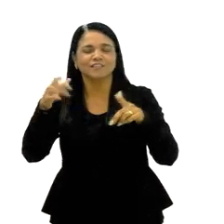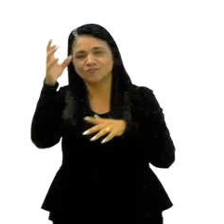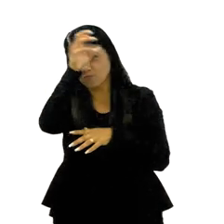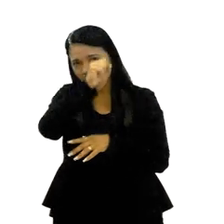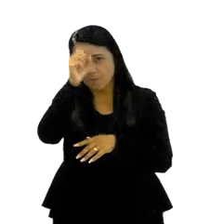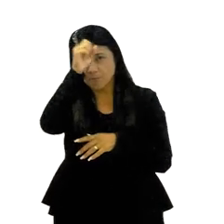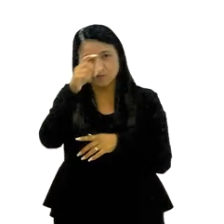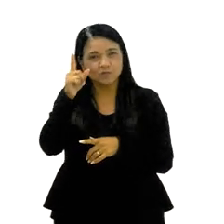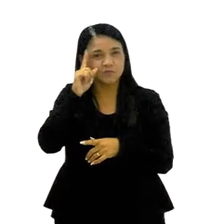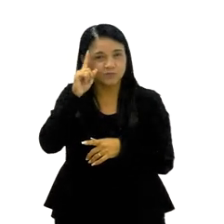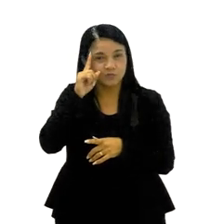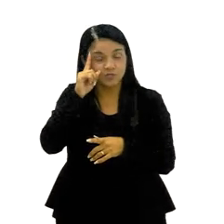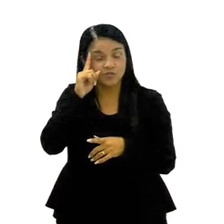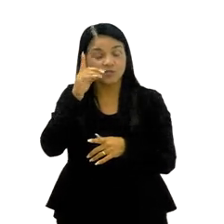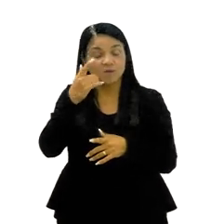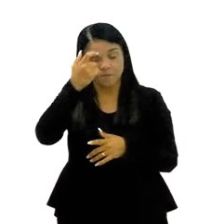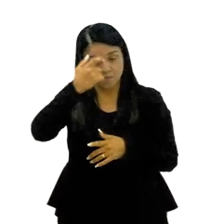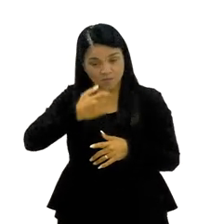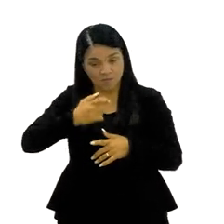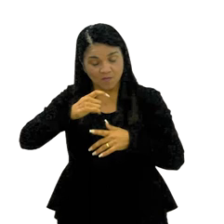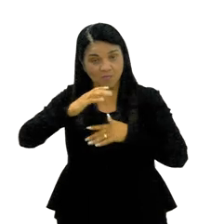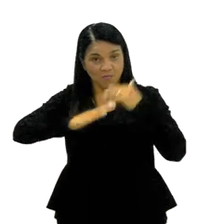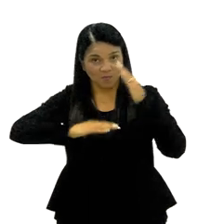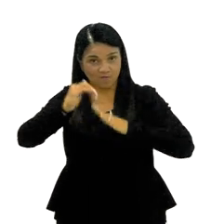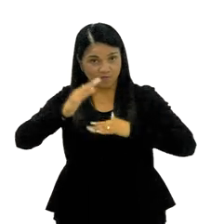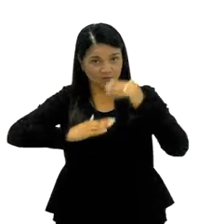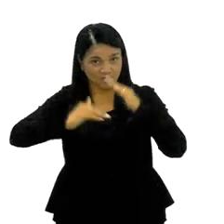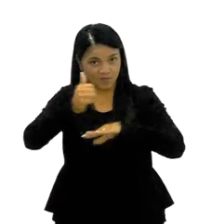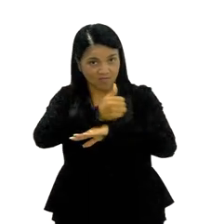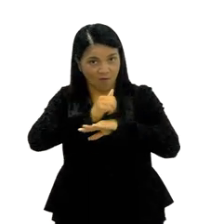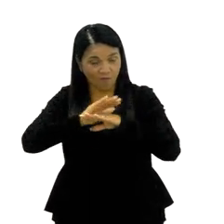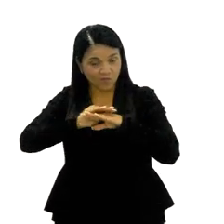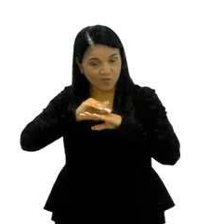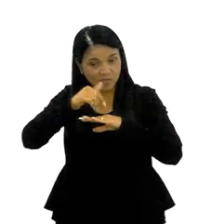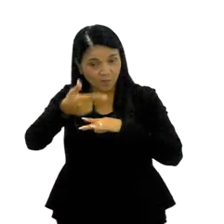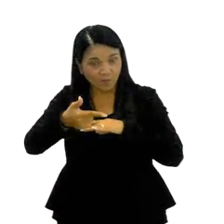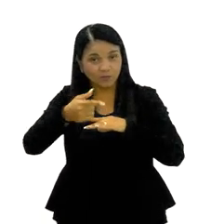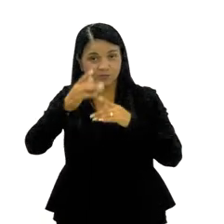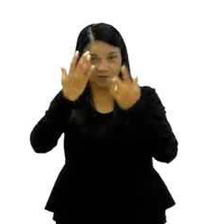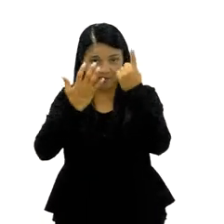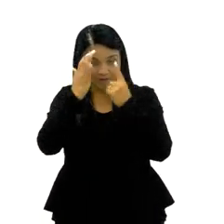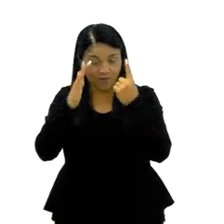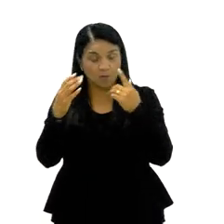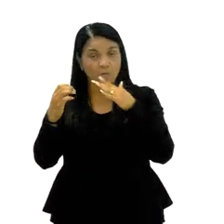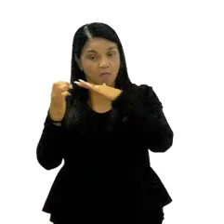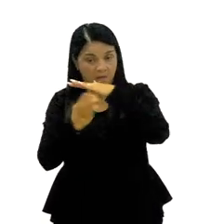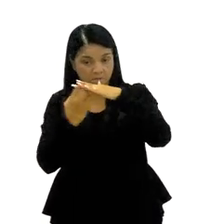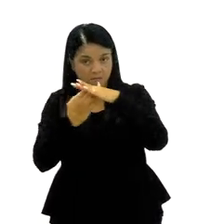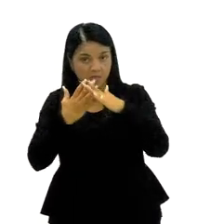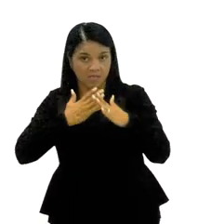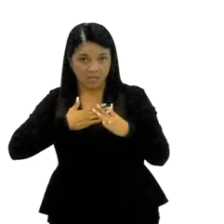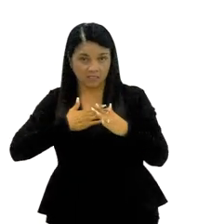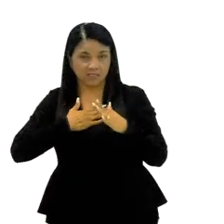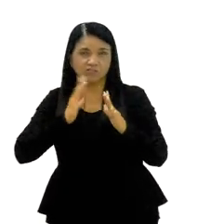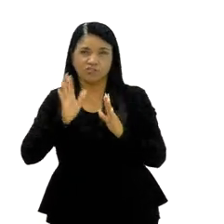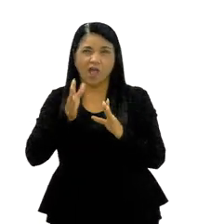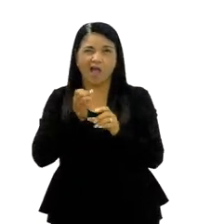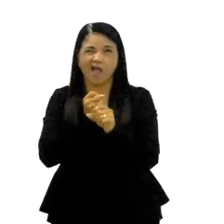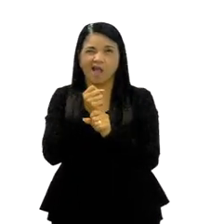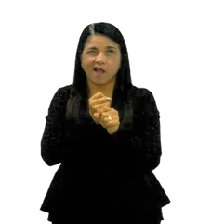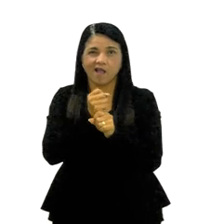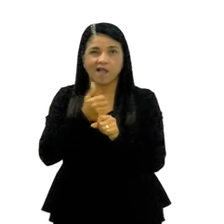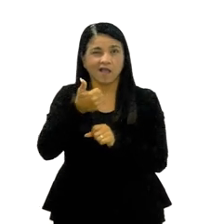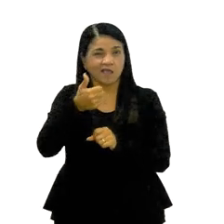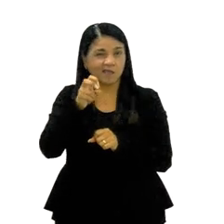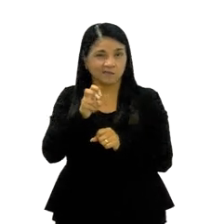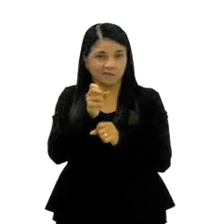vou aprendendo com tudo isso. Então, o meu lado fora carnaval, ele é muito cenográfico. Hoje eu tenho uma empresa, hoje não, já